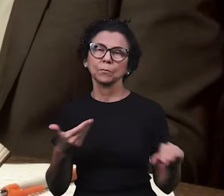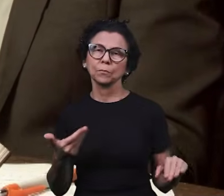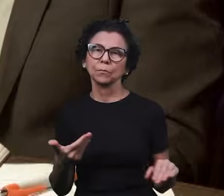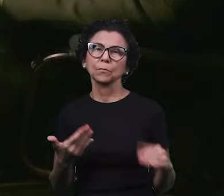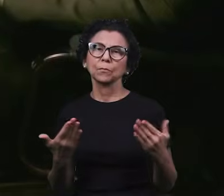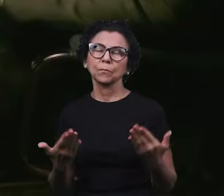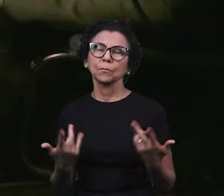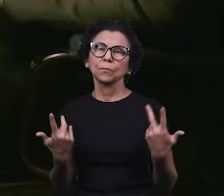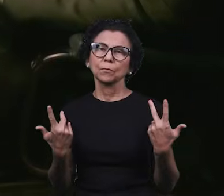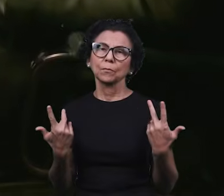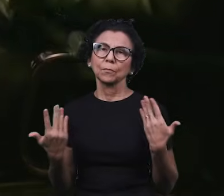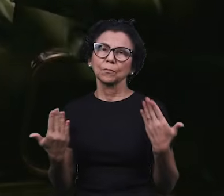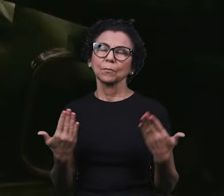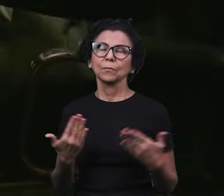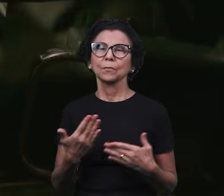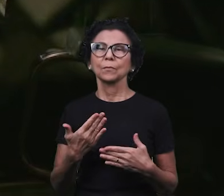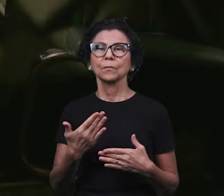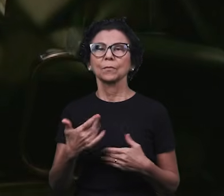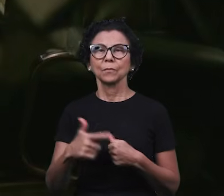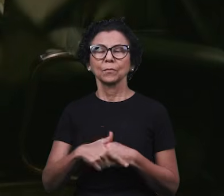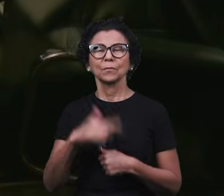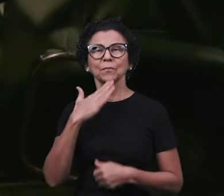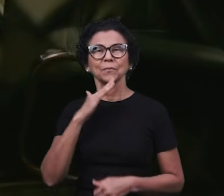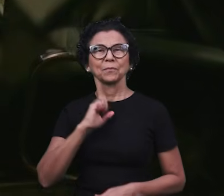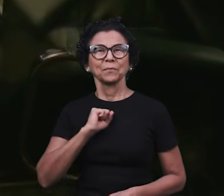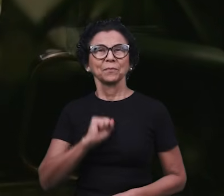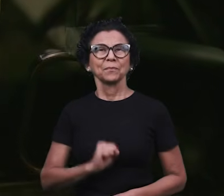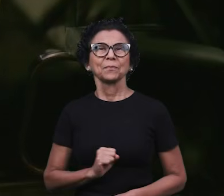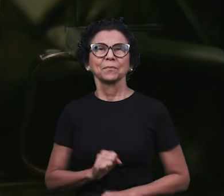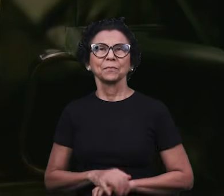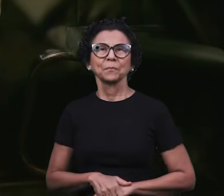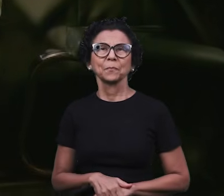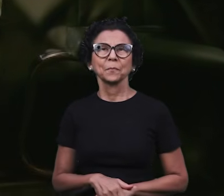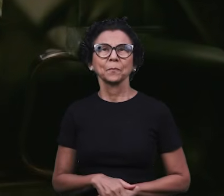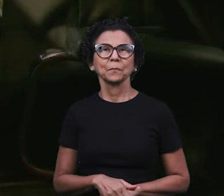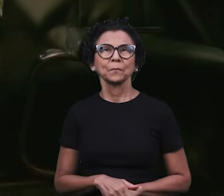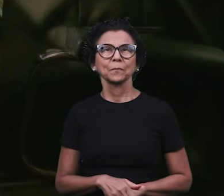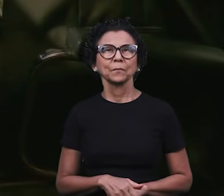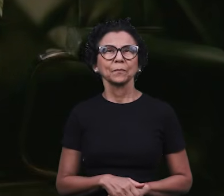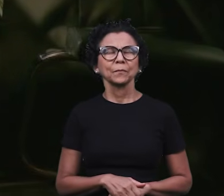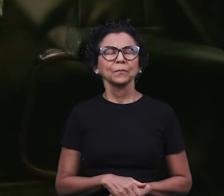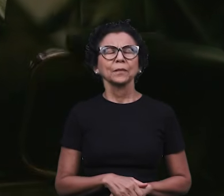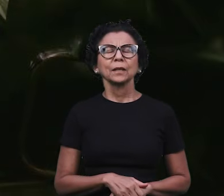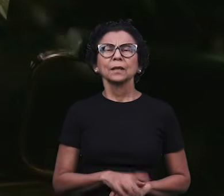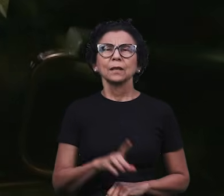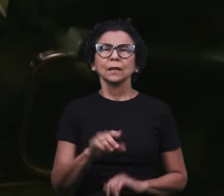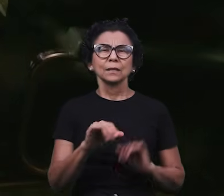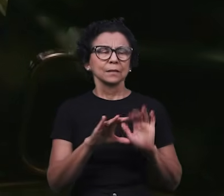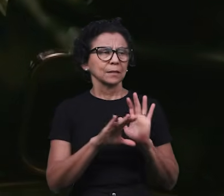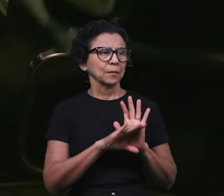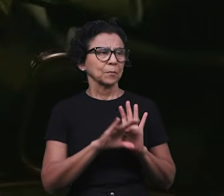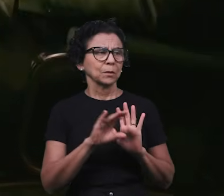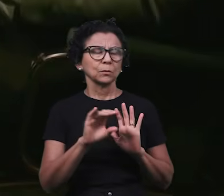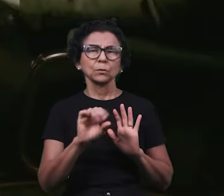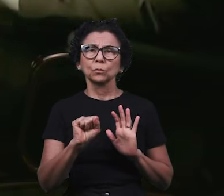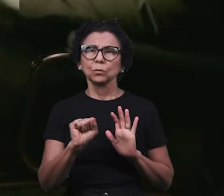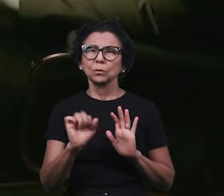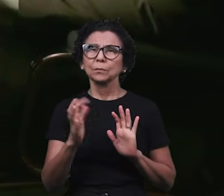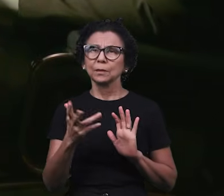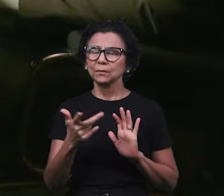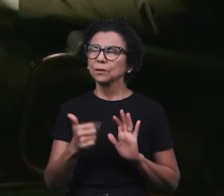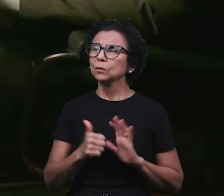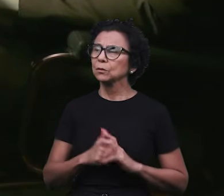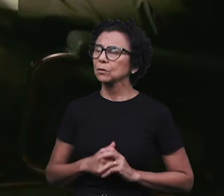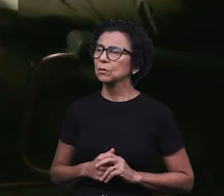também. Muito bem. É insondável aqui esse capítulo 8, é maravilhoso, mas nós temos só esse programa